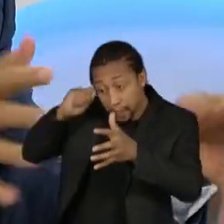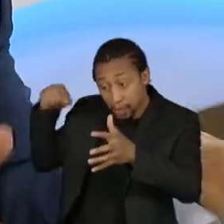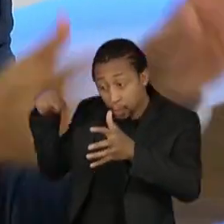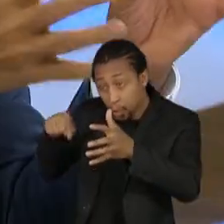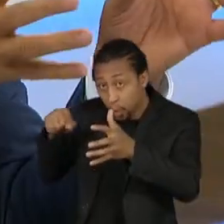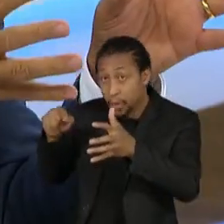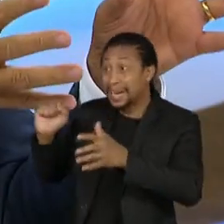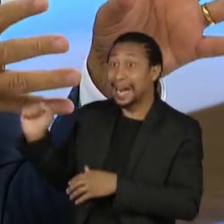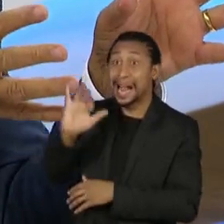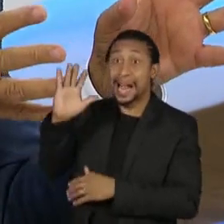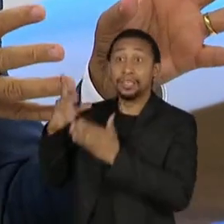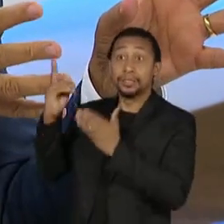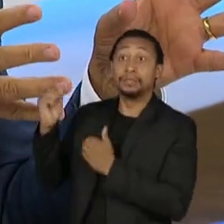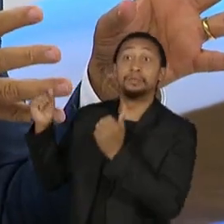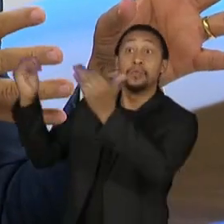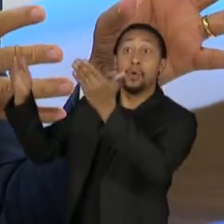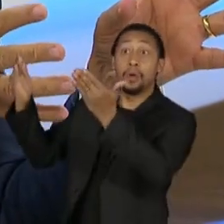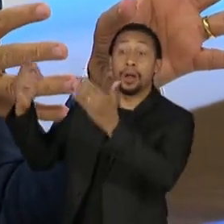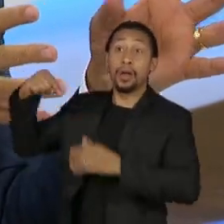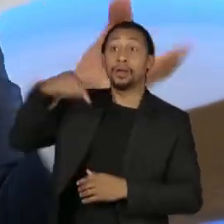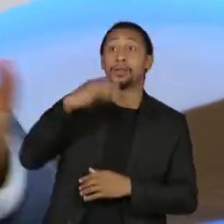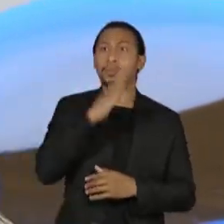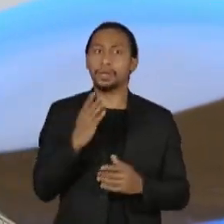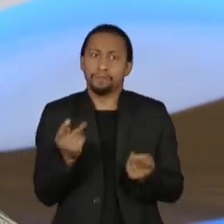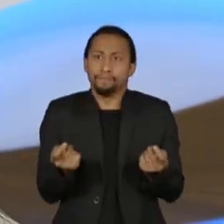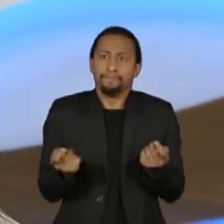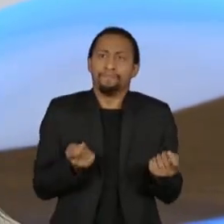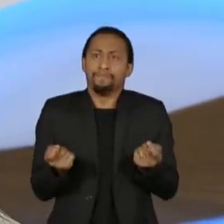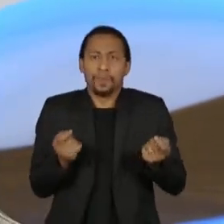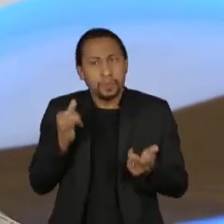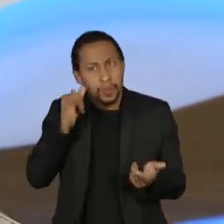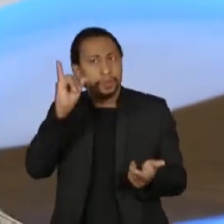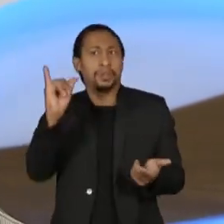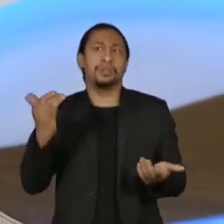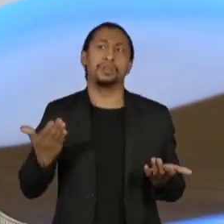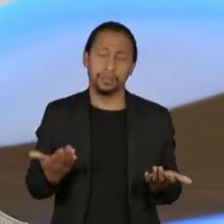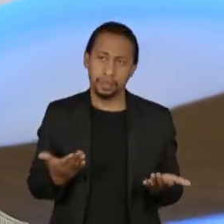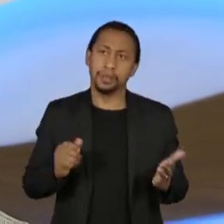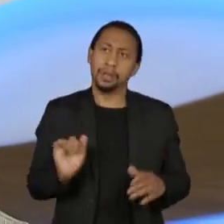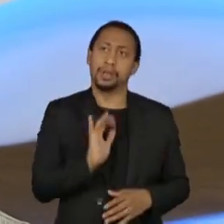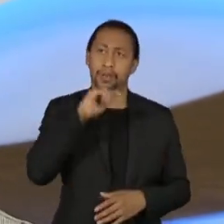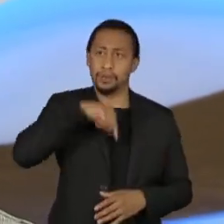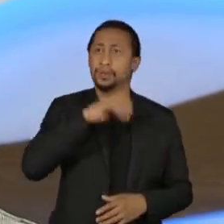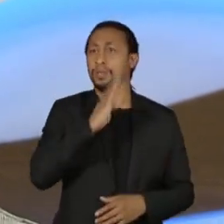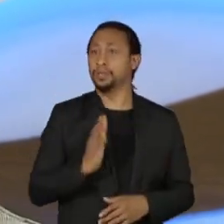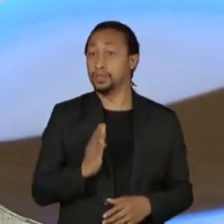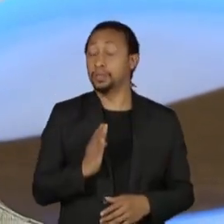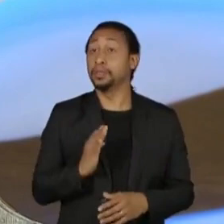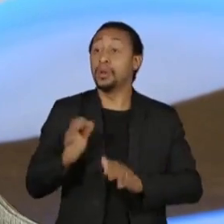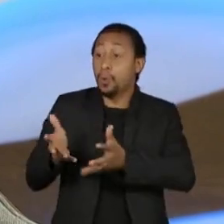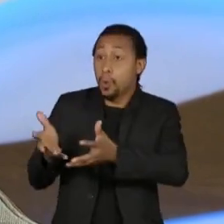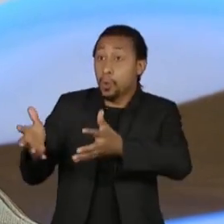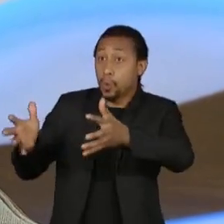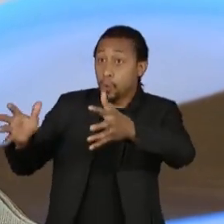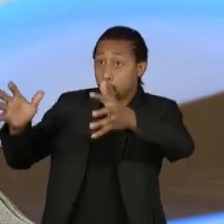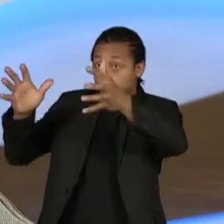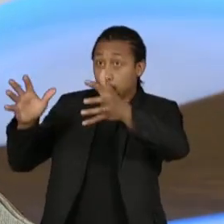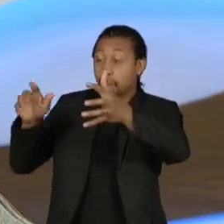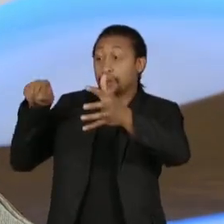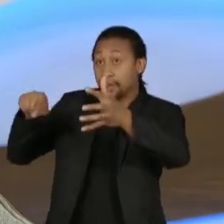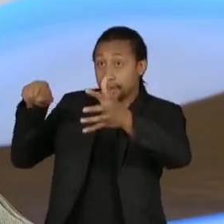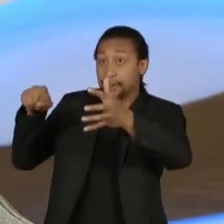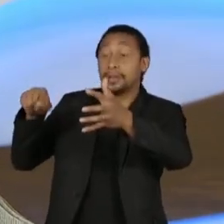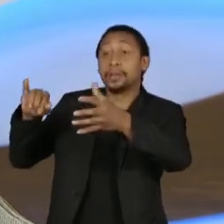que evitar subida de preço brusco. Quando o barril do preço cai a um determinado patamar, você faz